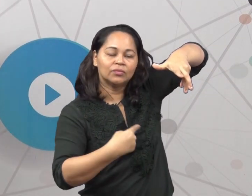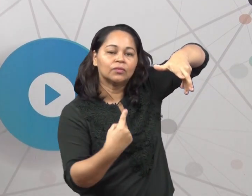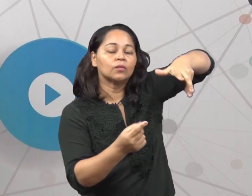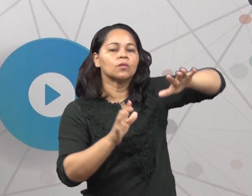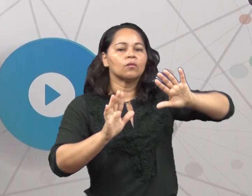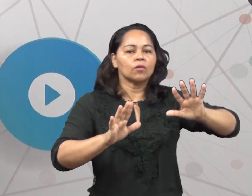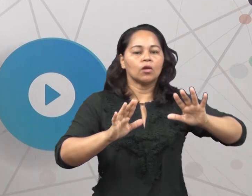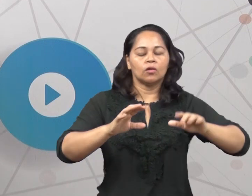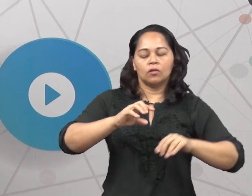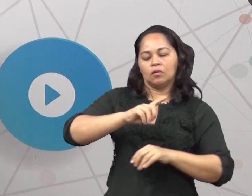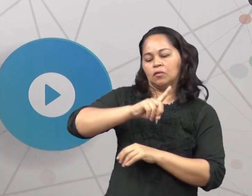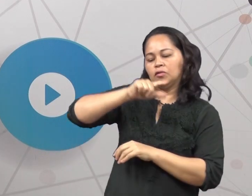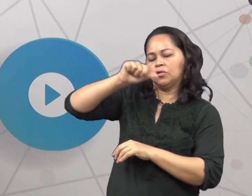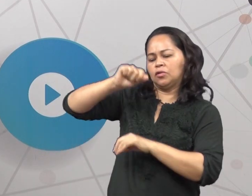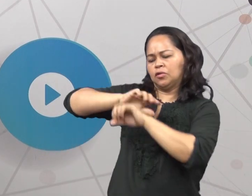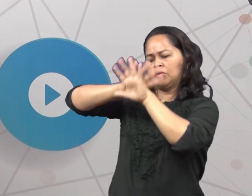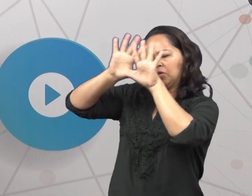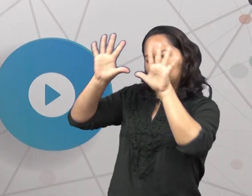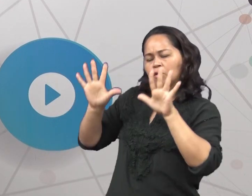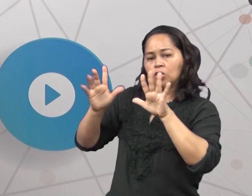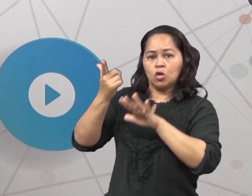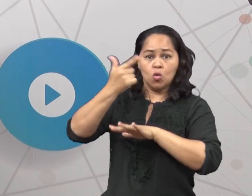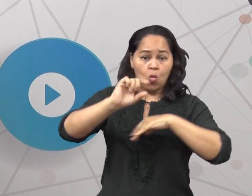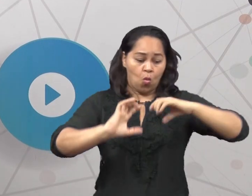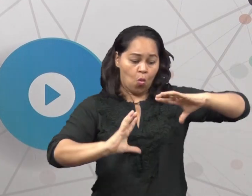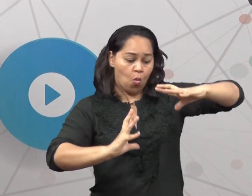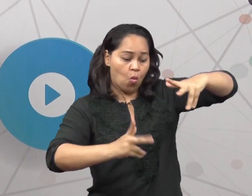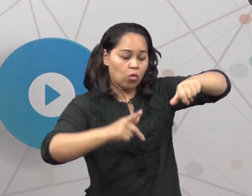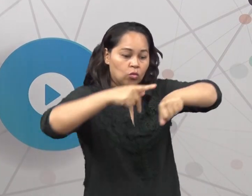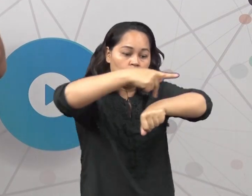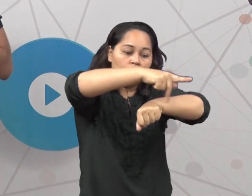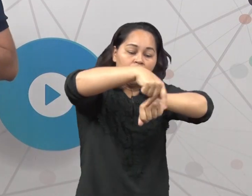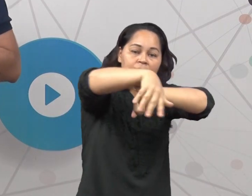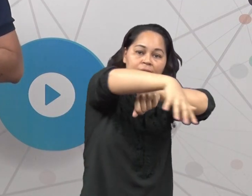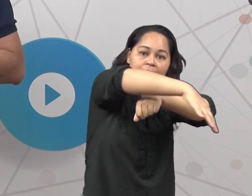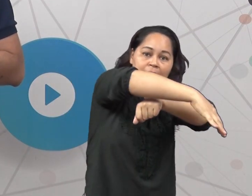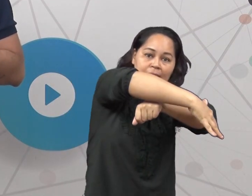dia aqui, em outro lugar do